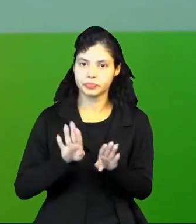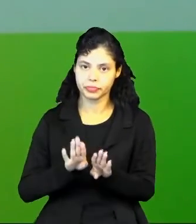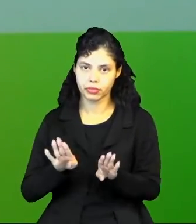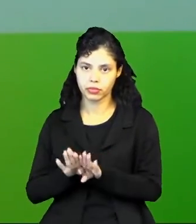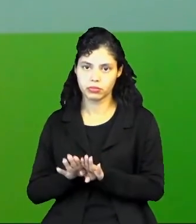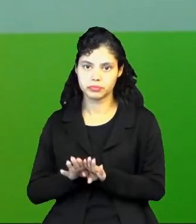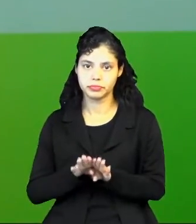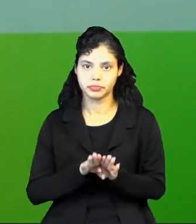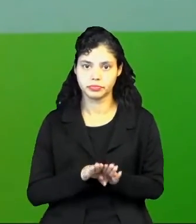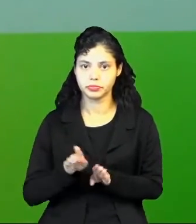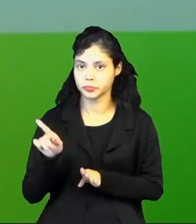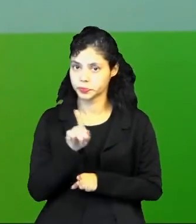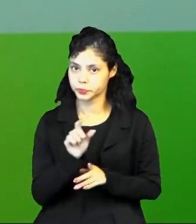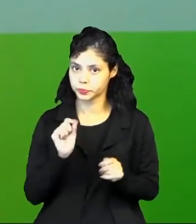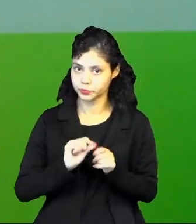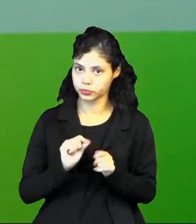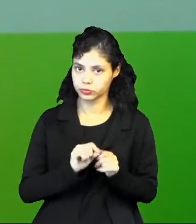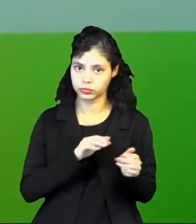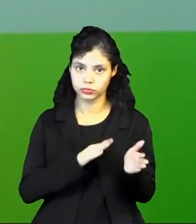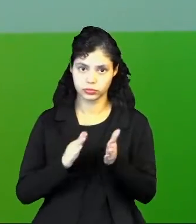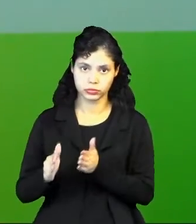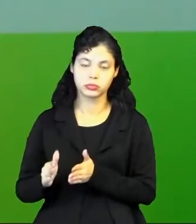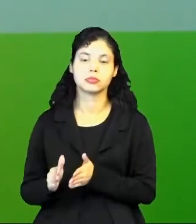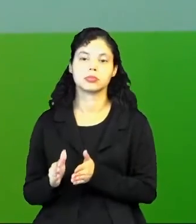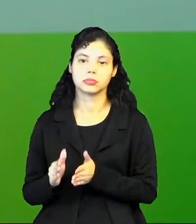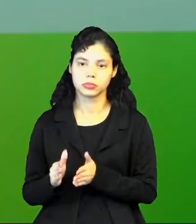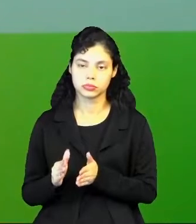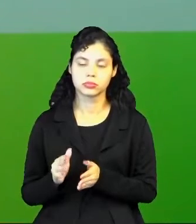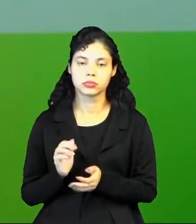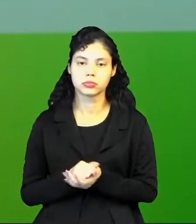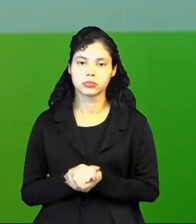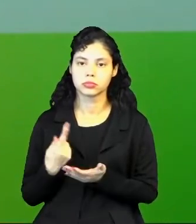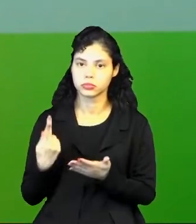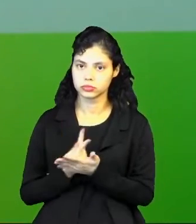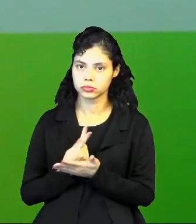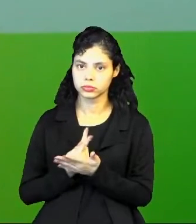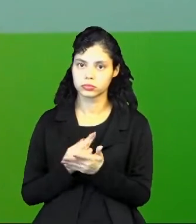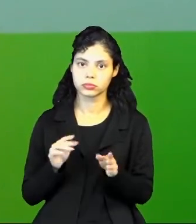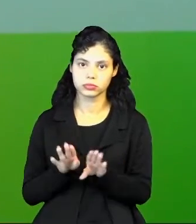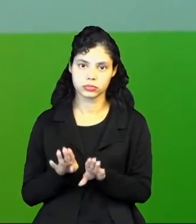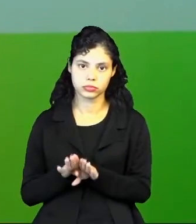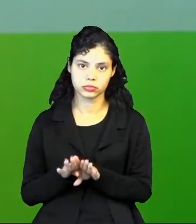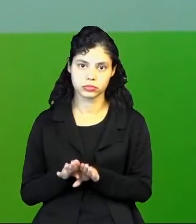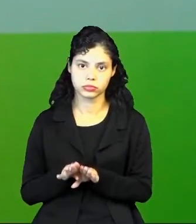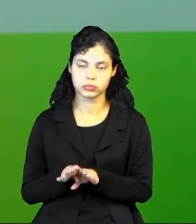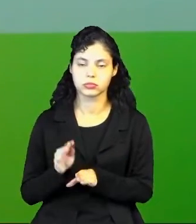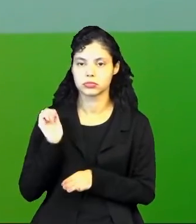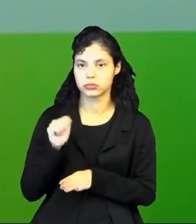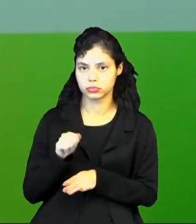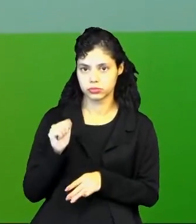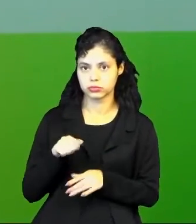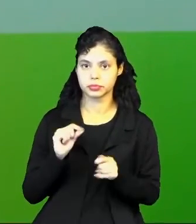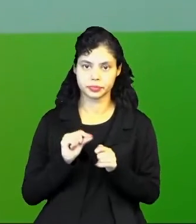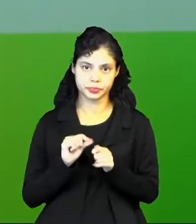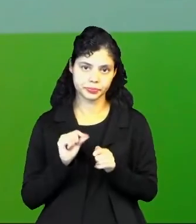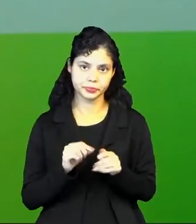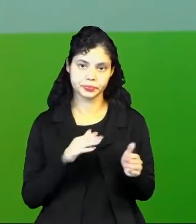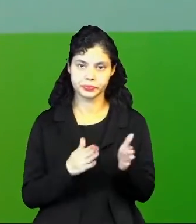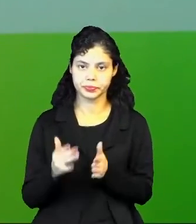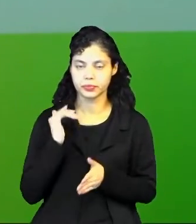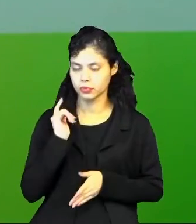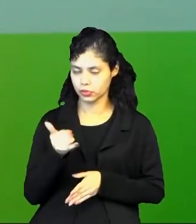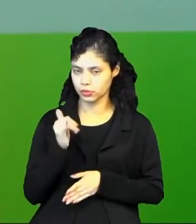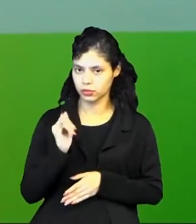ó, não faz parte, torna a alternativa errada, né? Ele faz parte da história sim, tá? Ele é o